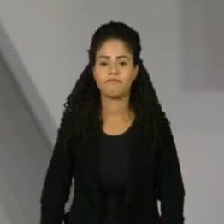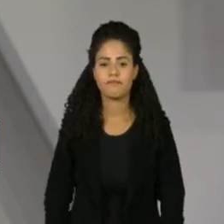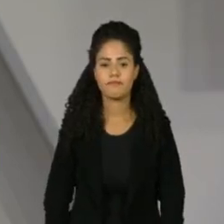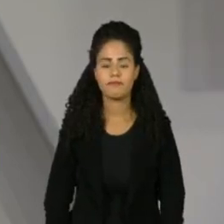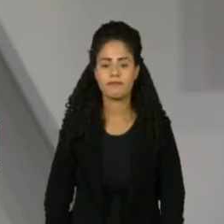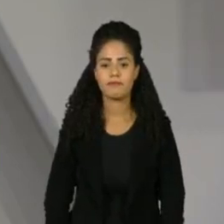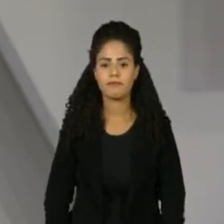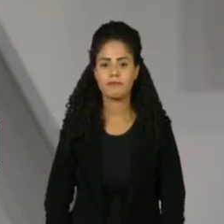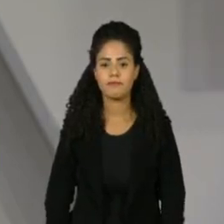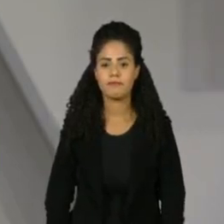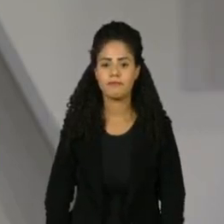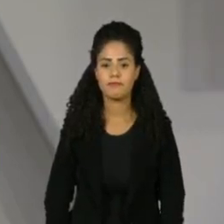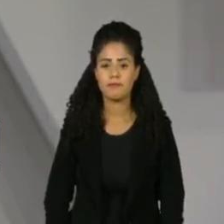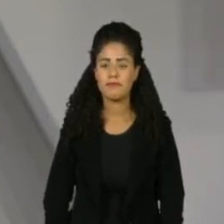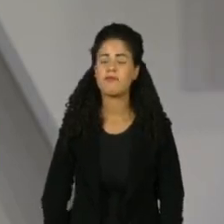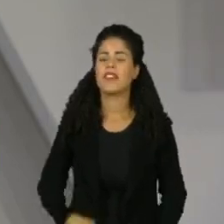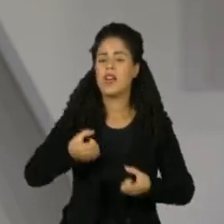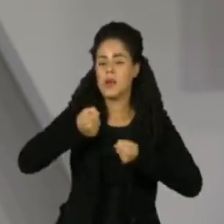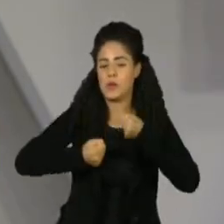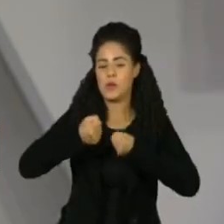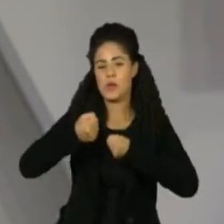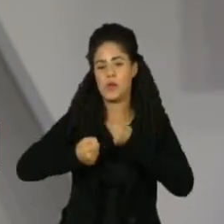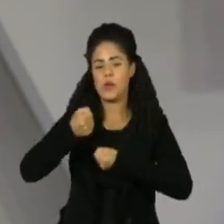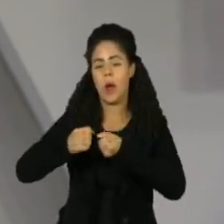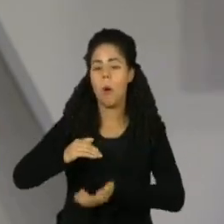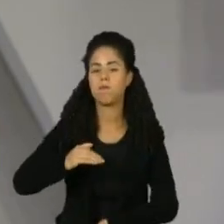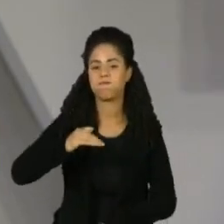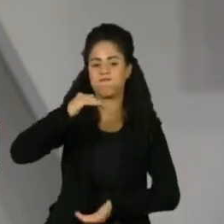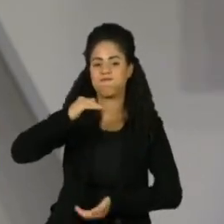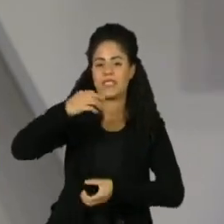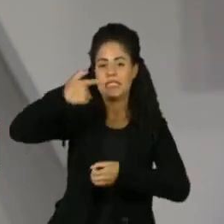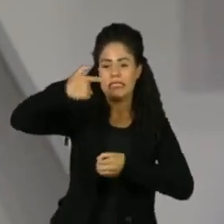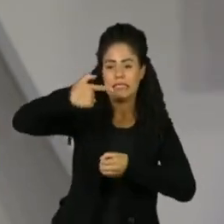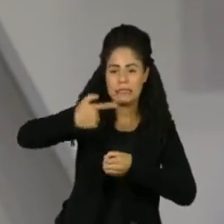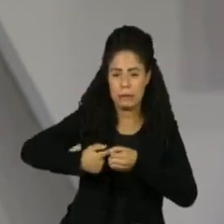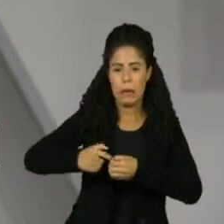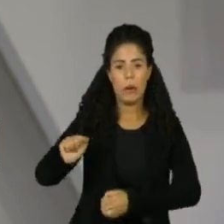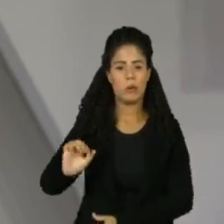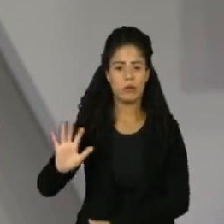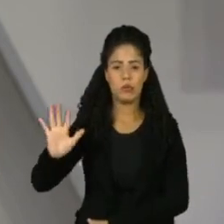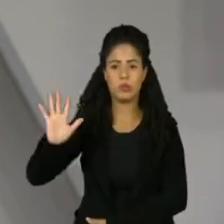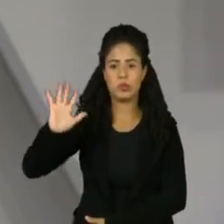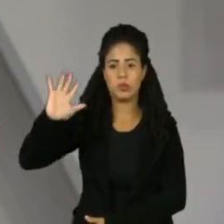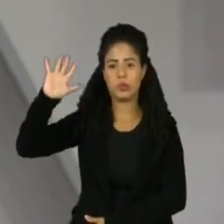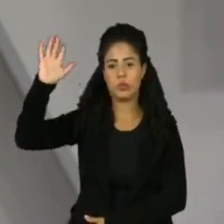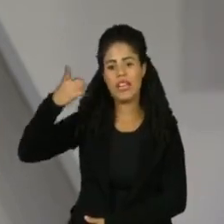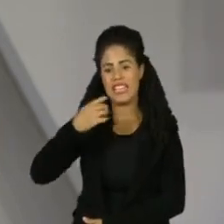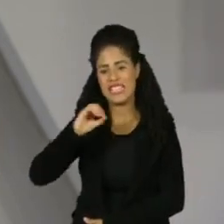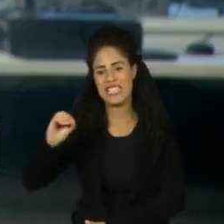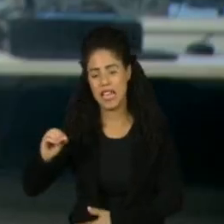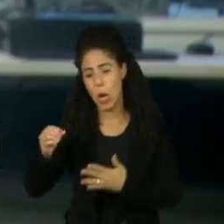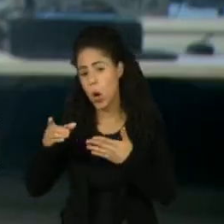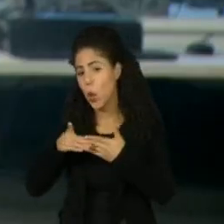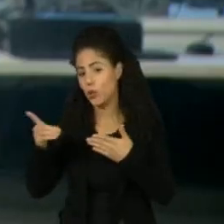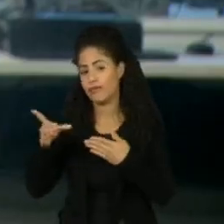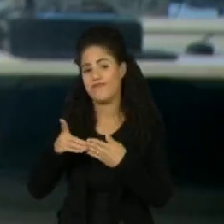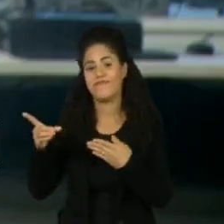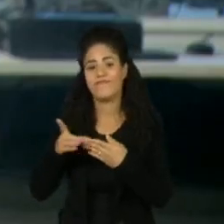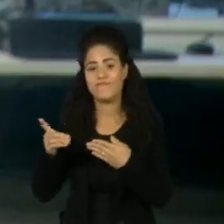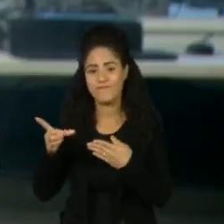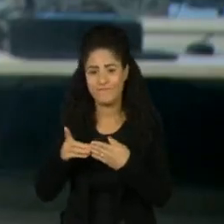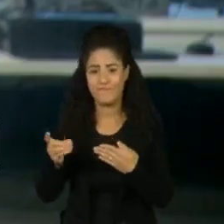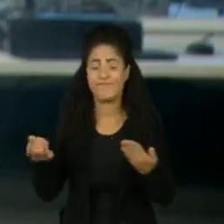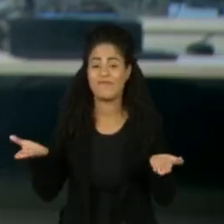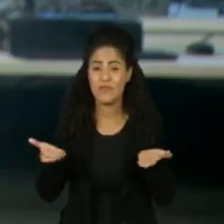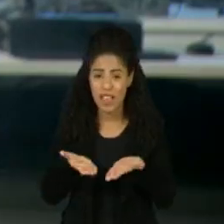Os motoristas têm que preparar o bolso. O barril de petróleo encostou ainda mais nos 100 dólares no mercado internacional. Diante